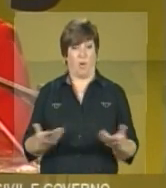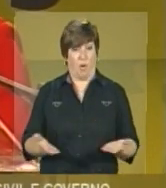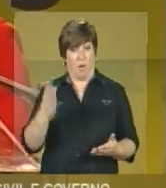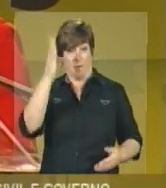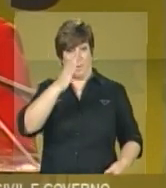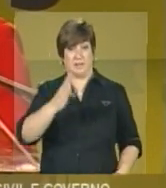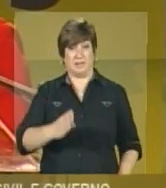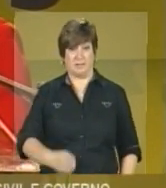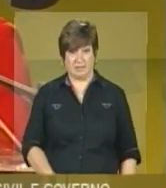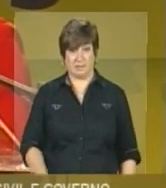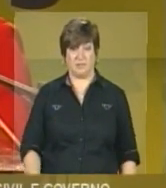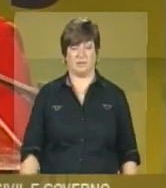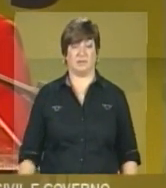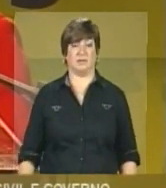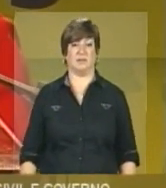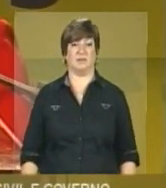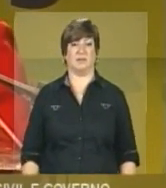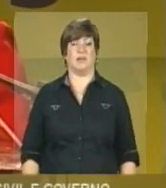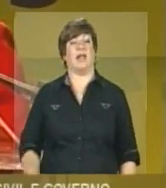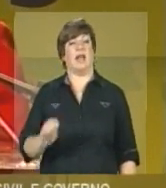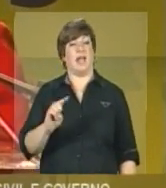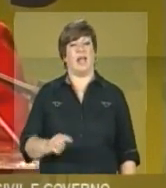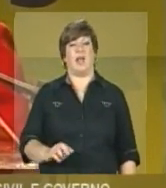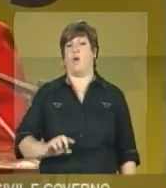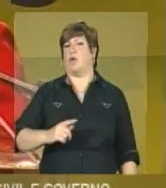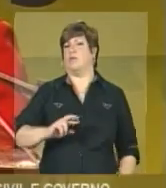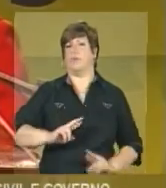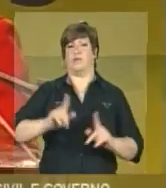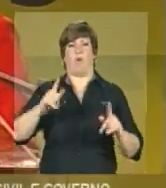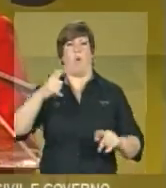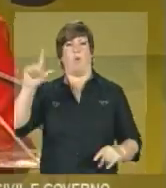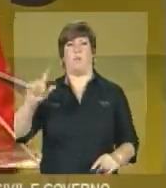hoje é um outro país.